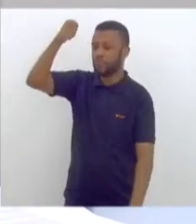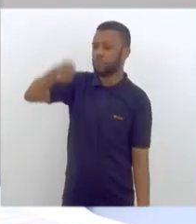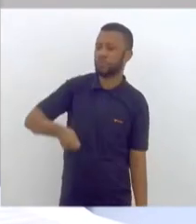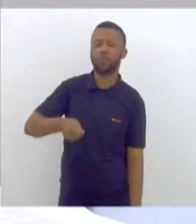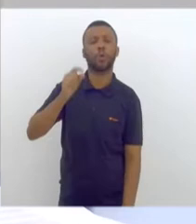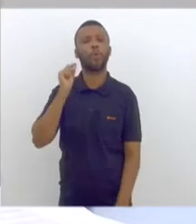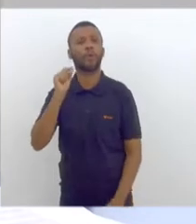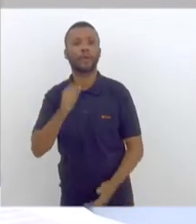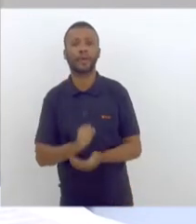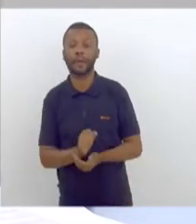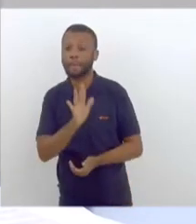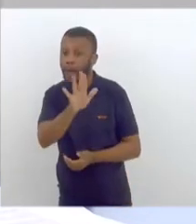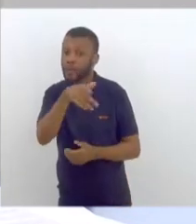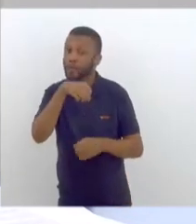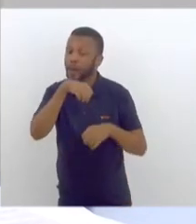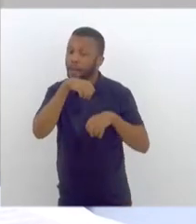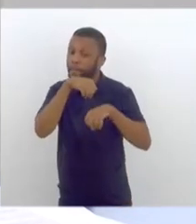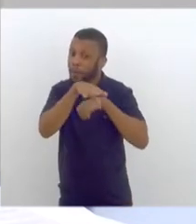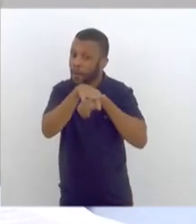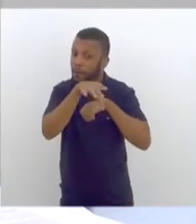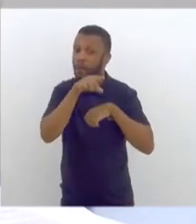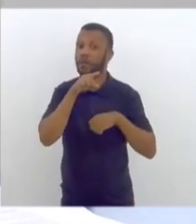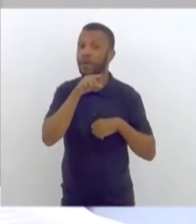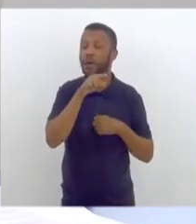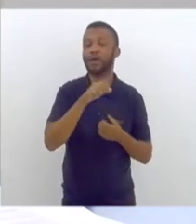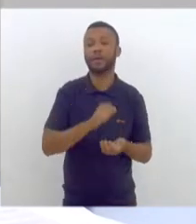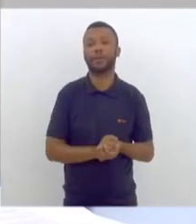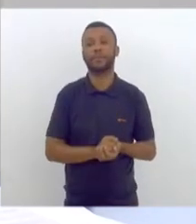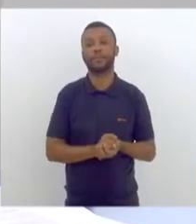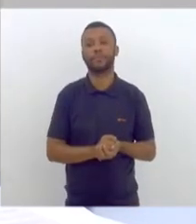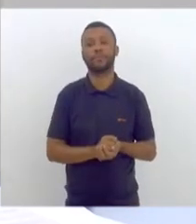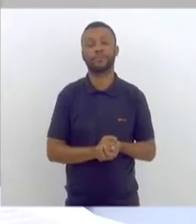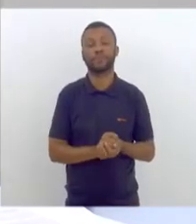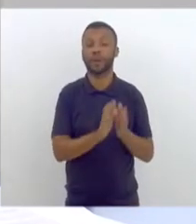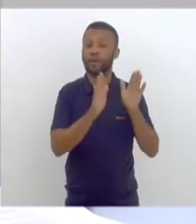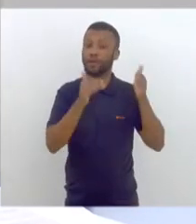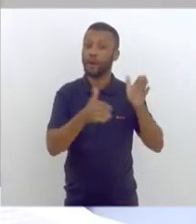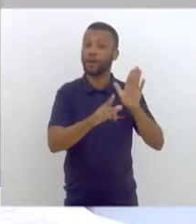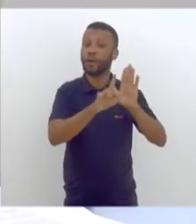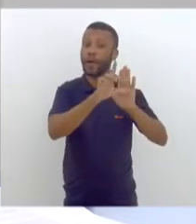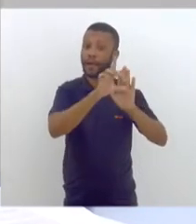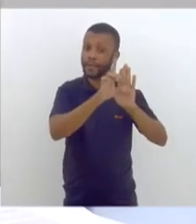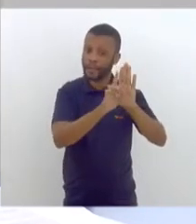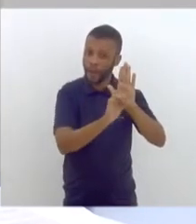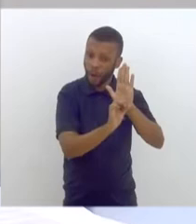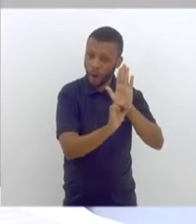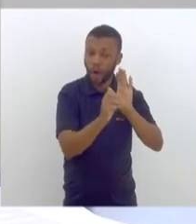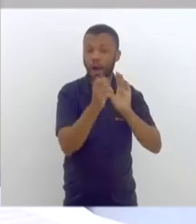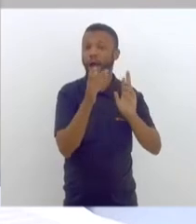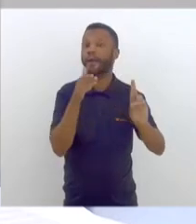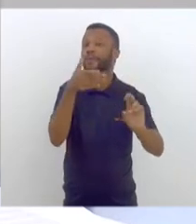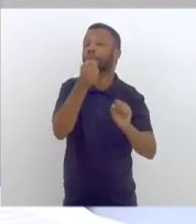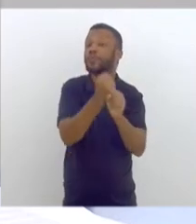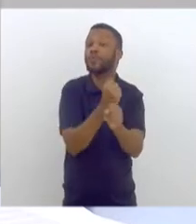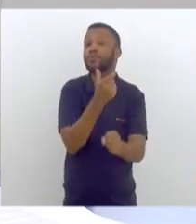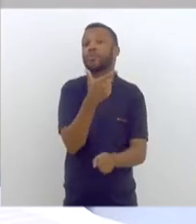mas podia sair para valer para LDO de 24